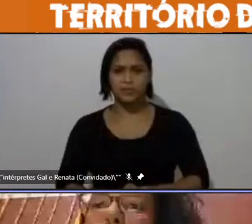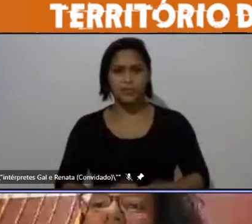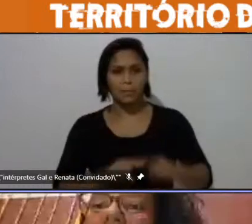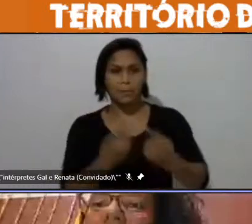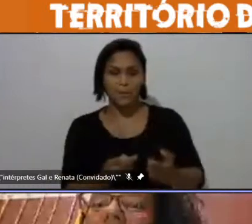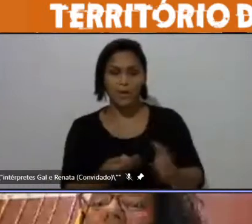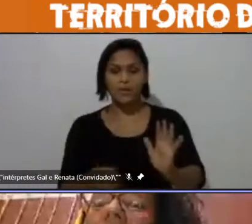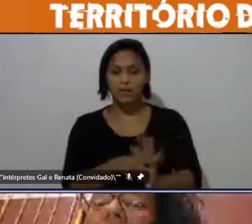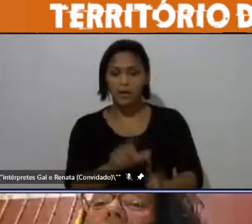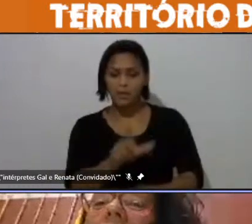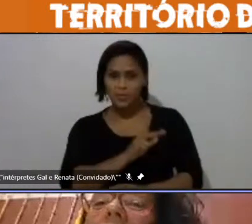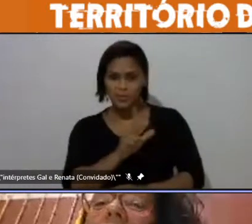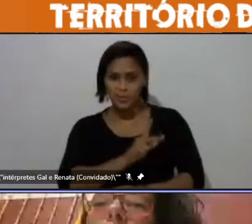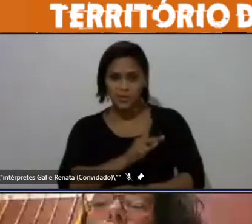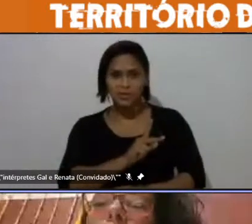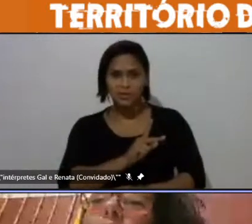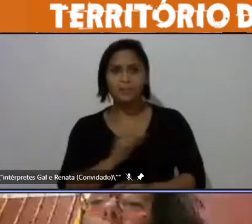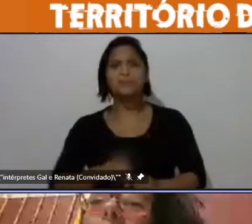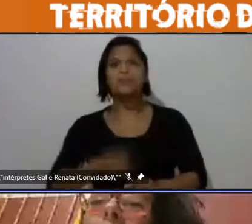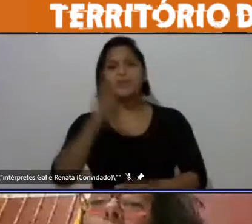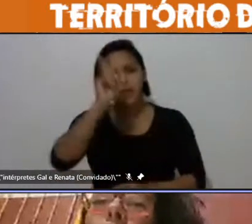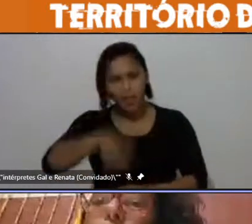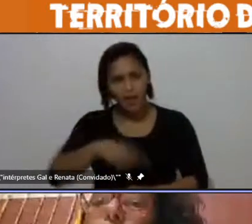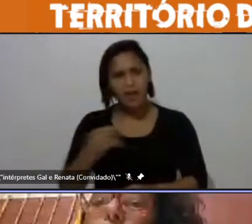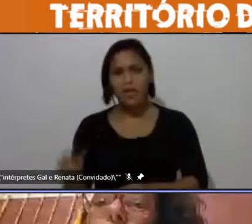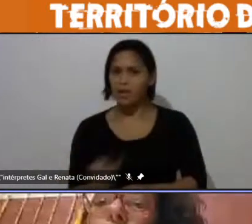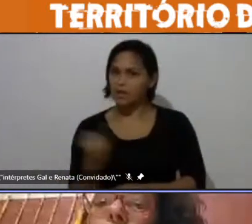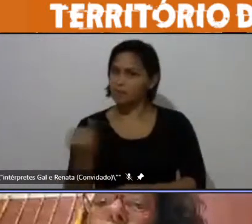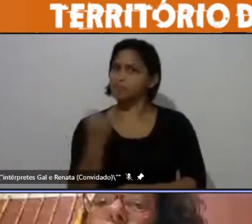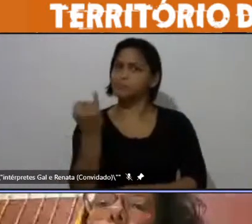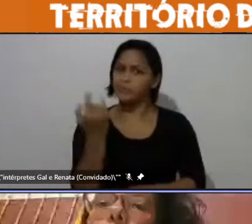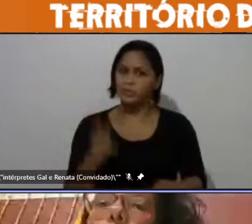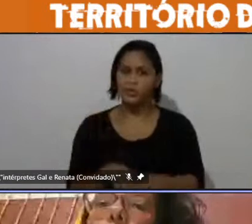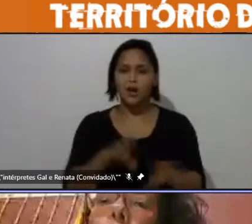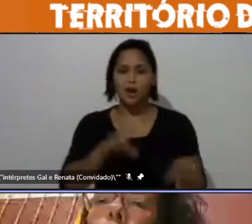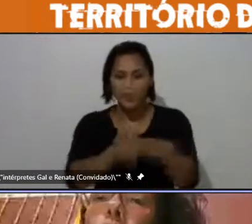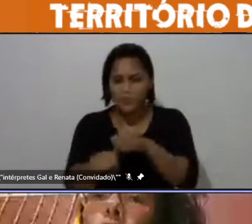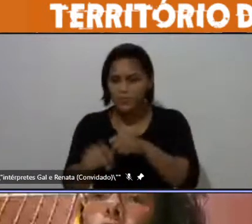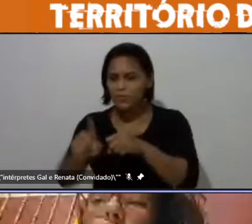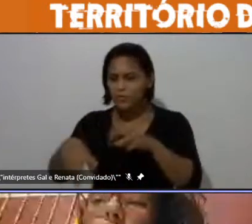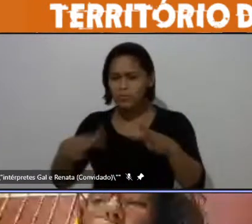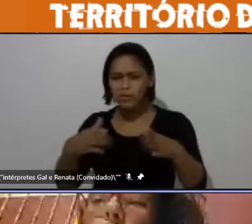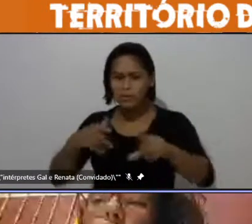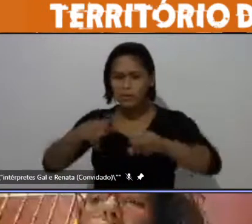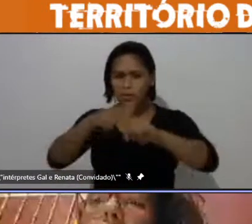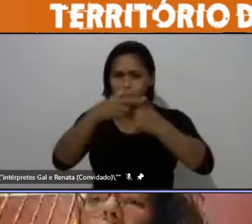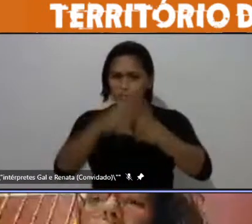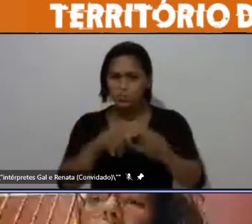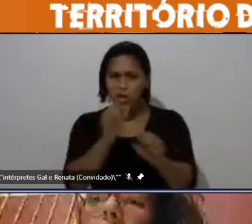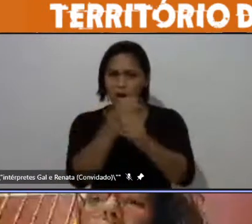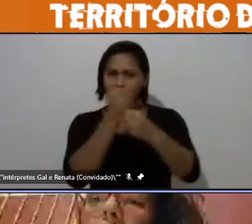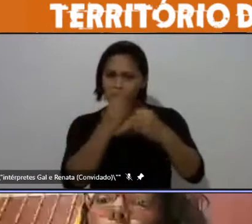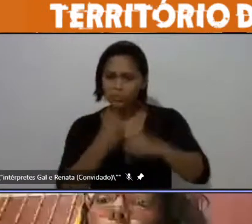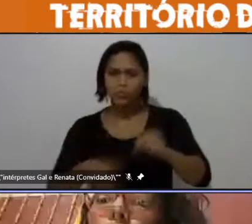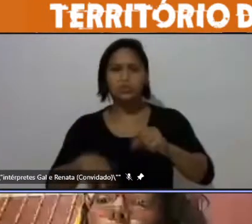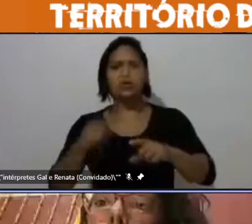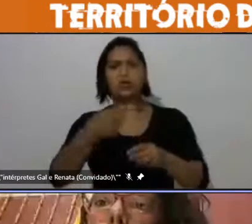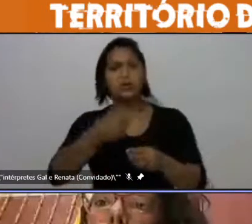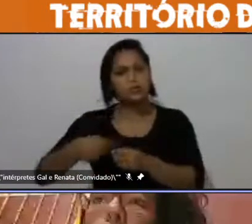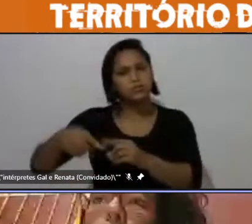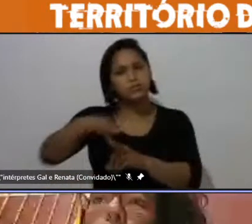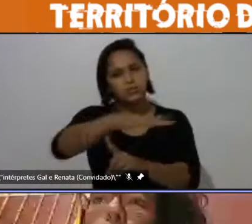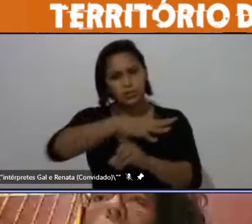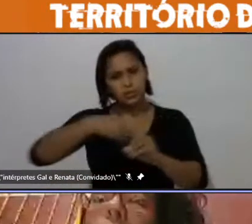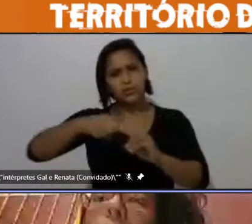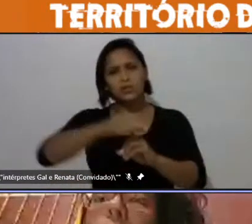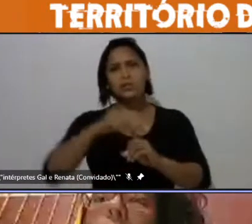propriedade privada, né, ela é muito importante na formação para todos nós, para a nossa sociedade, para nós,